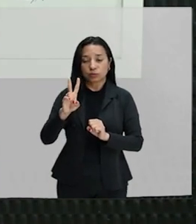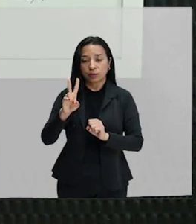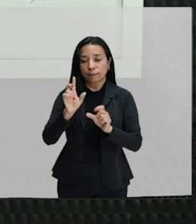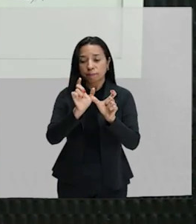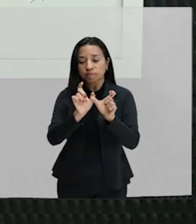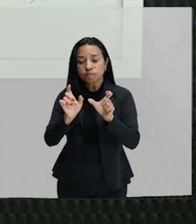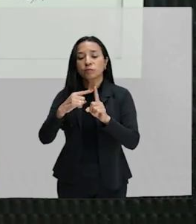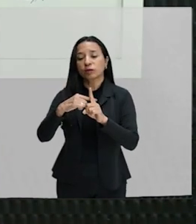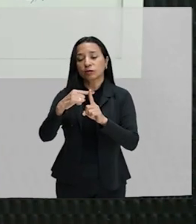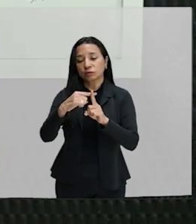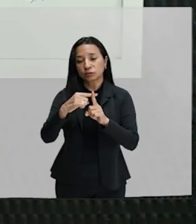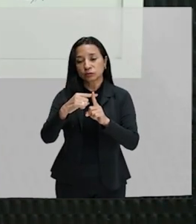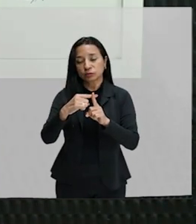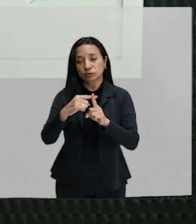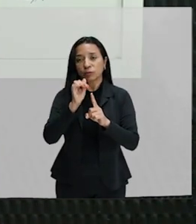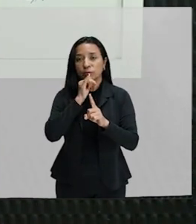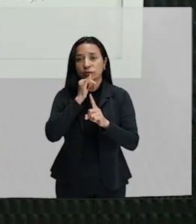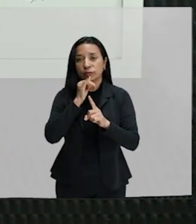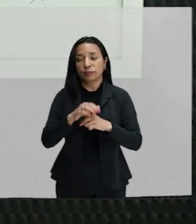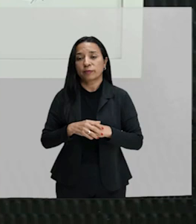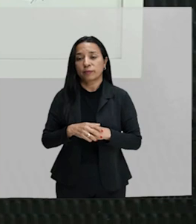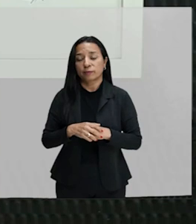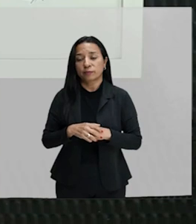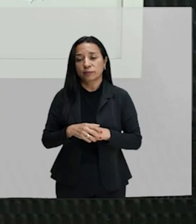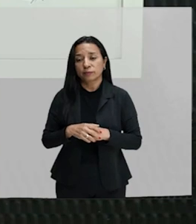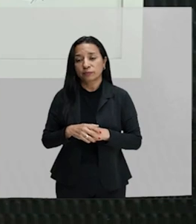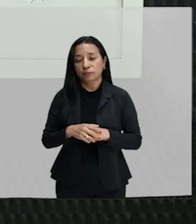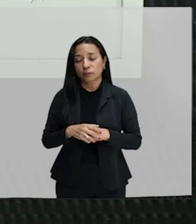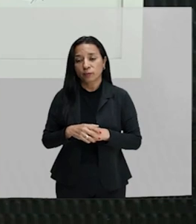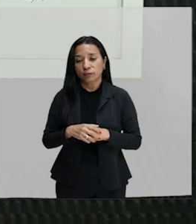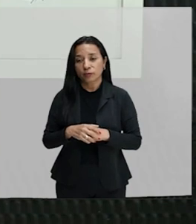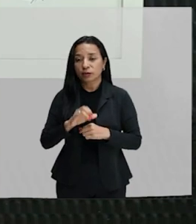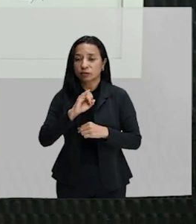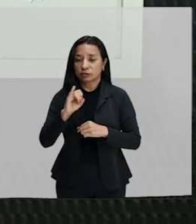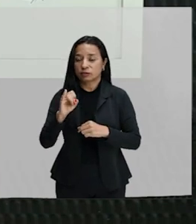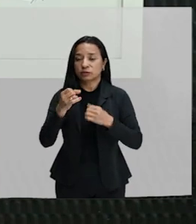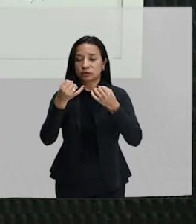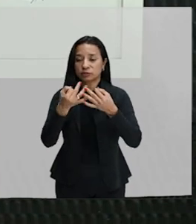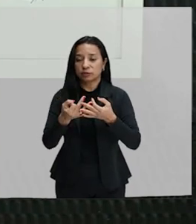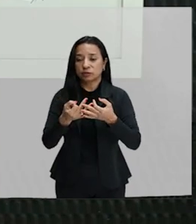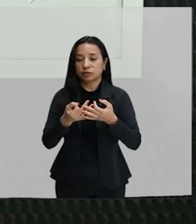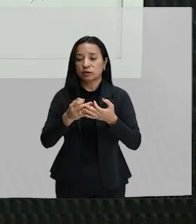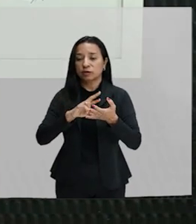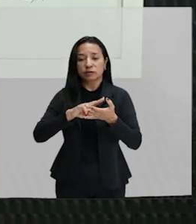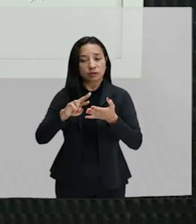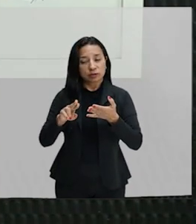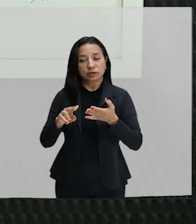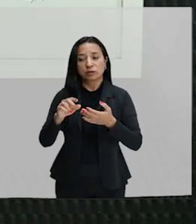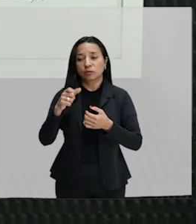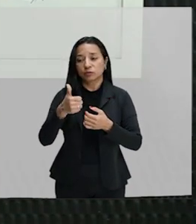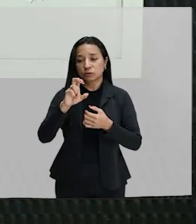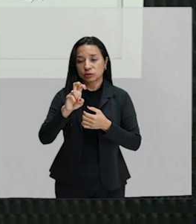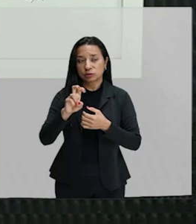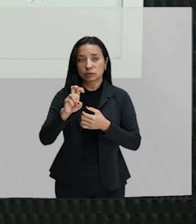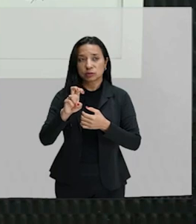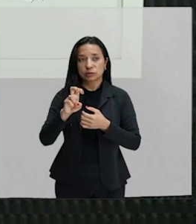essas temperaturas como por exemplo se a gente diz que a a variação é de 15 a variação é de